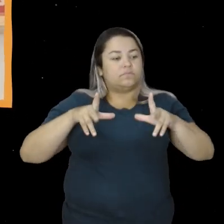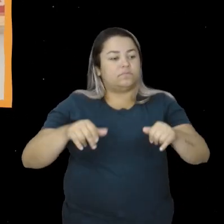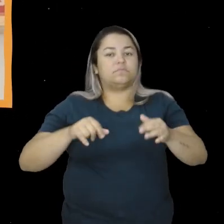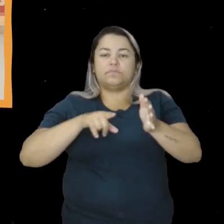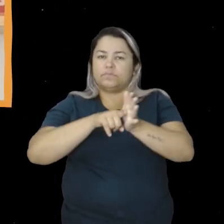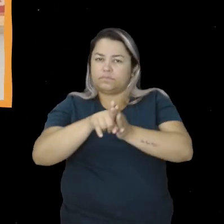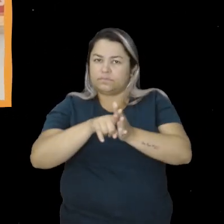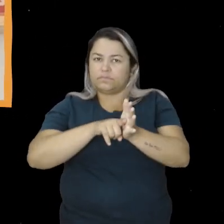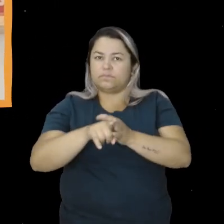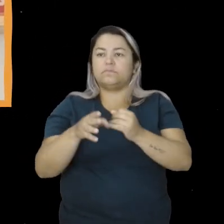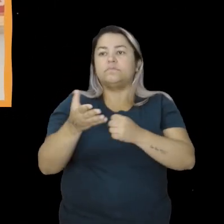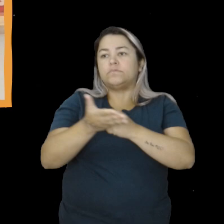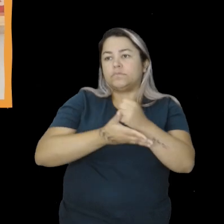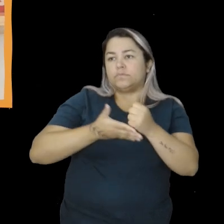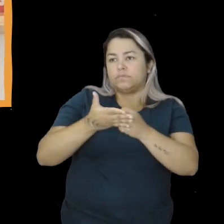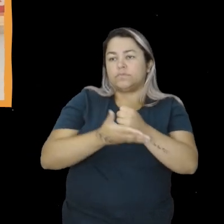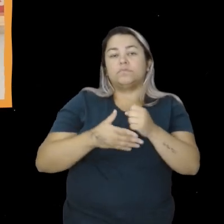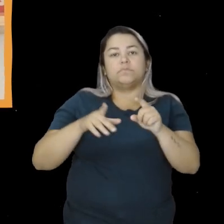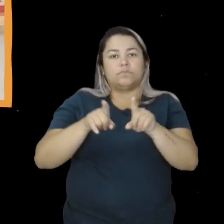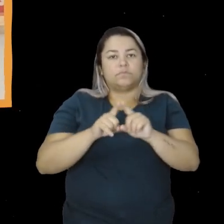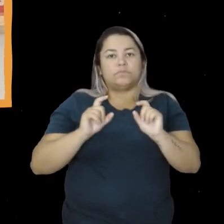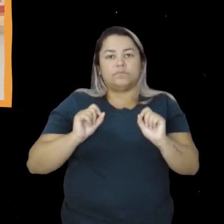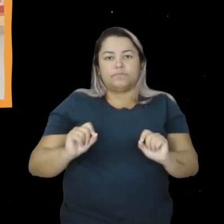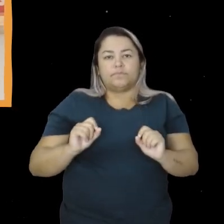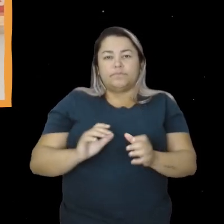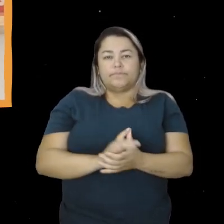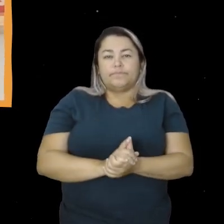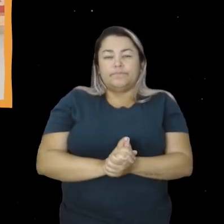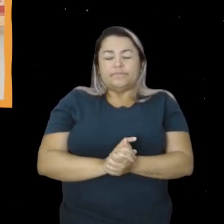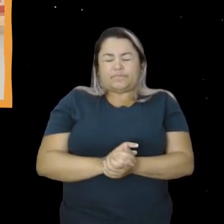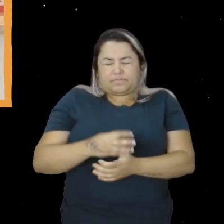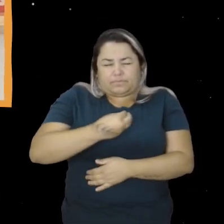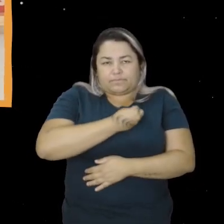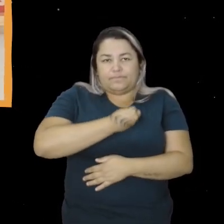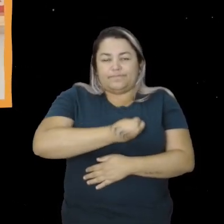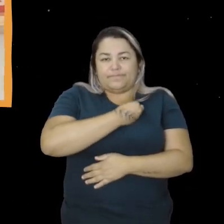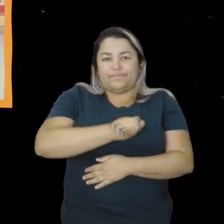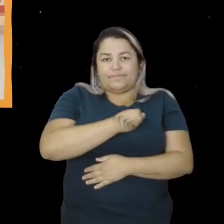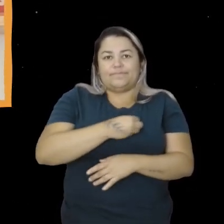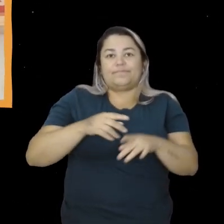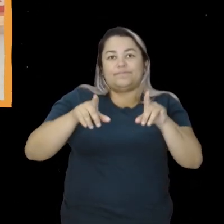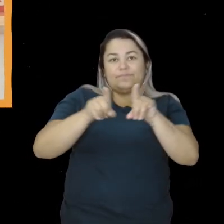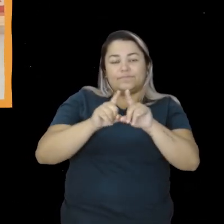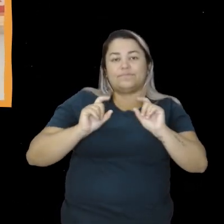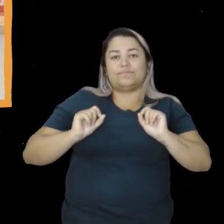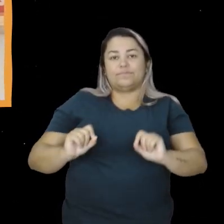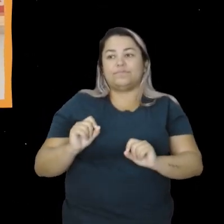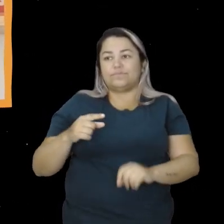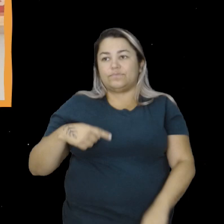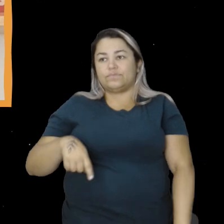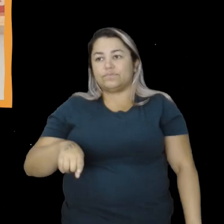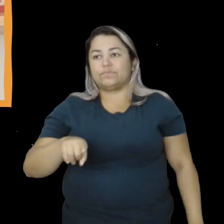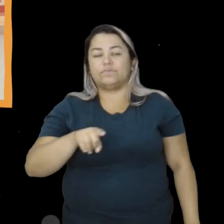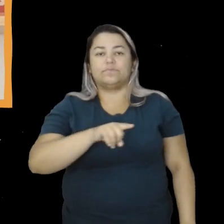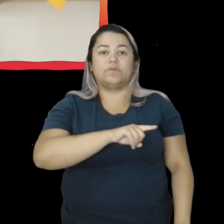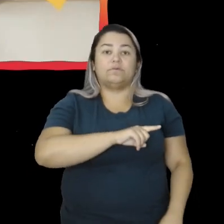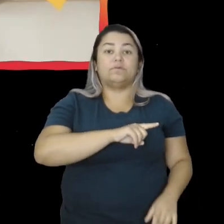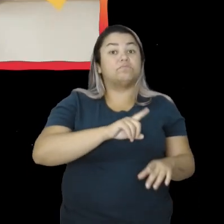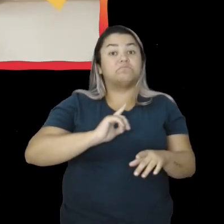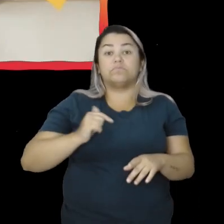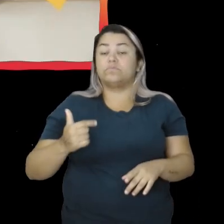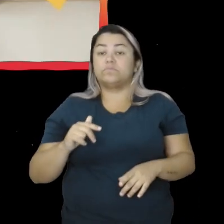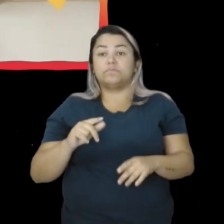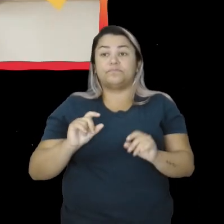território, ela foi baseada num mito onde as pessoas que viviam aqui, ou elas eram descartáveis, ou elas eram inferiores, ou sequer existiam.